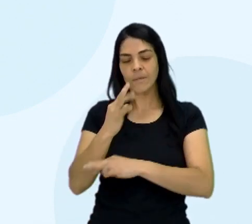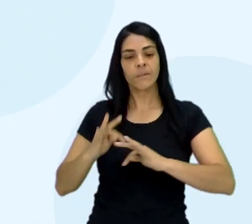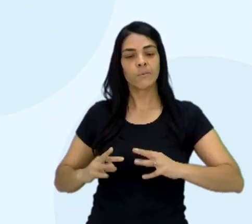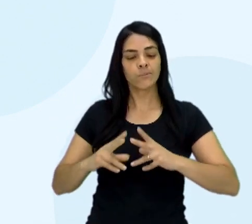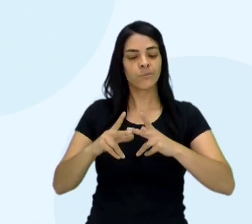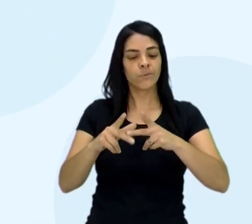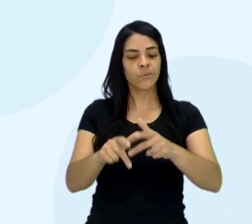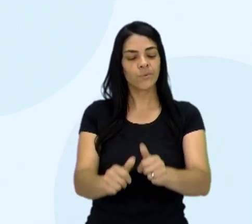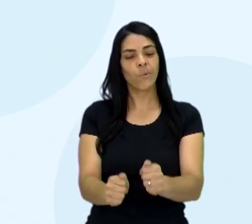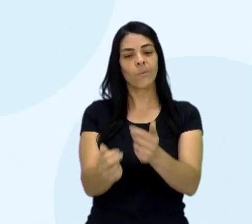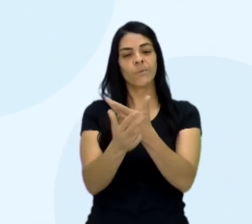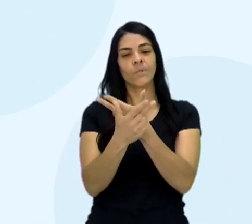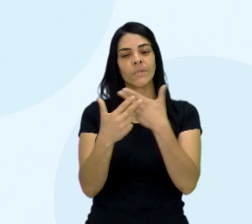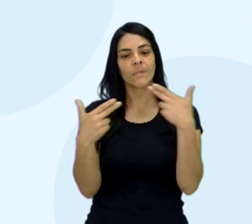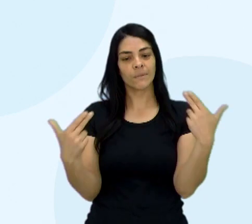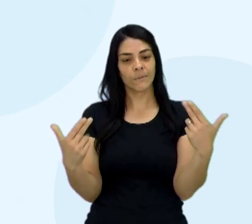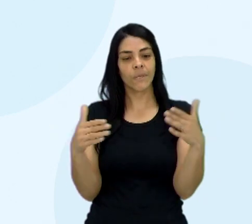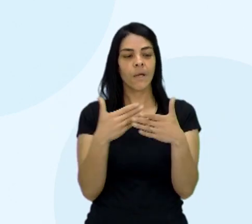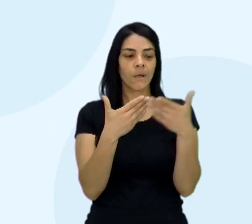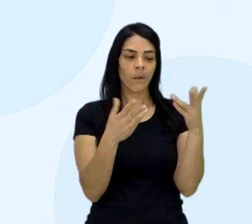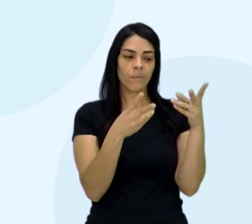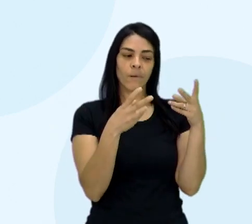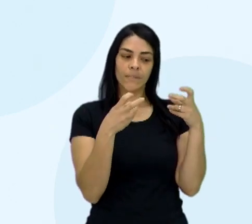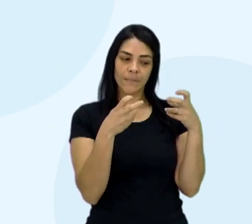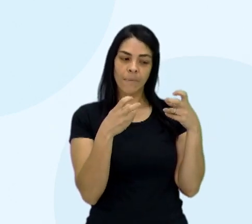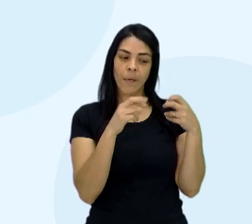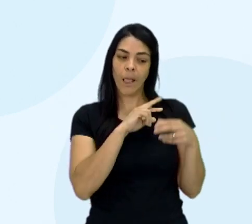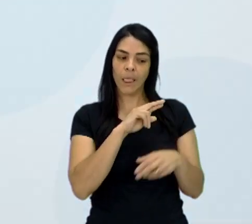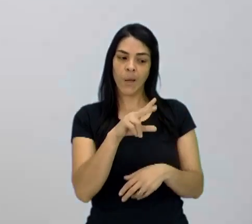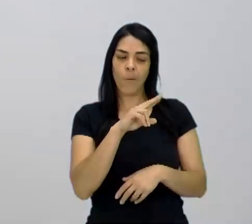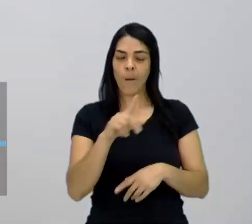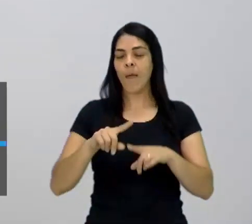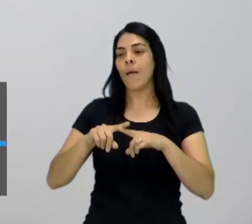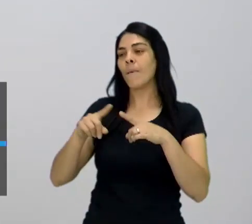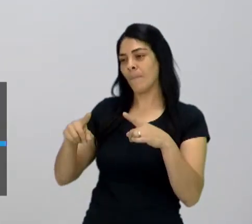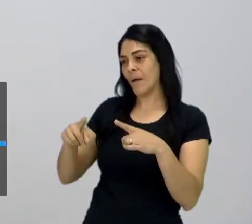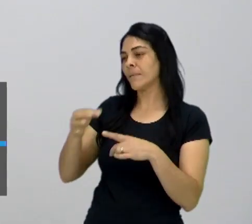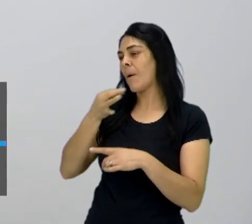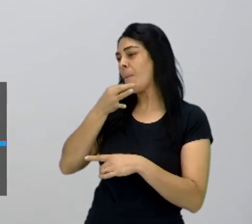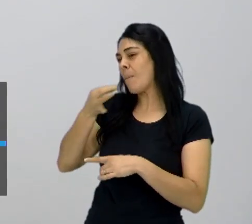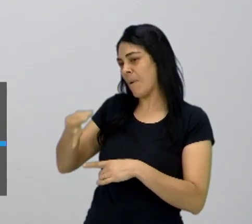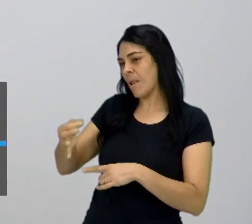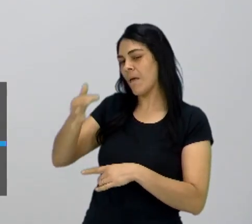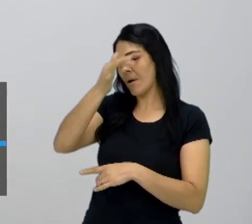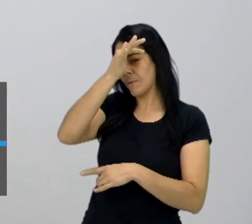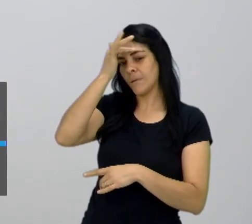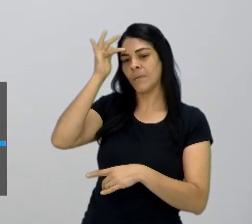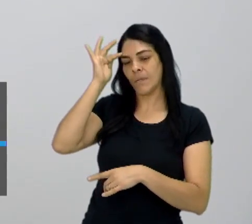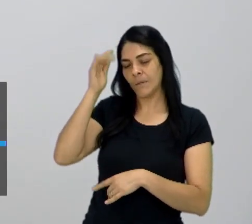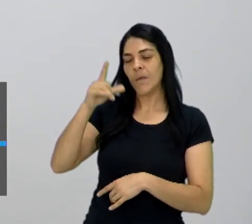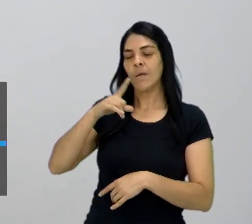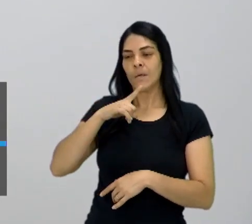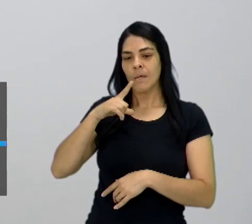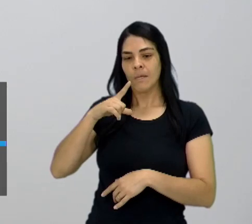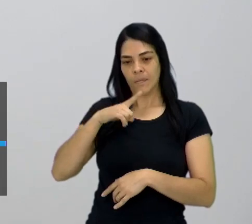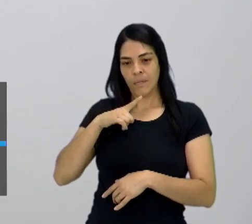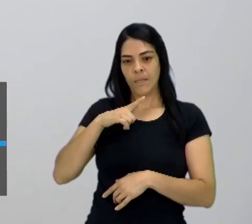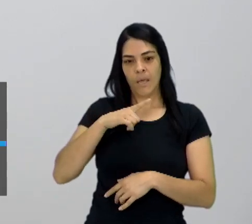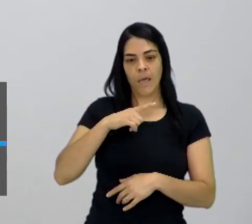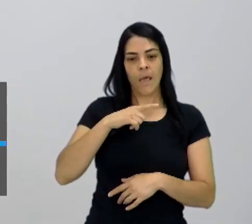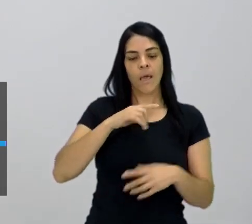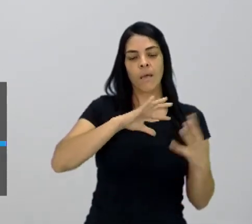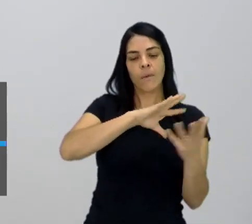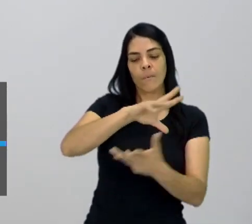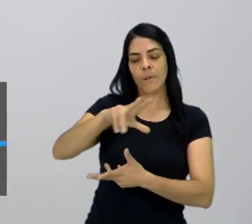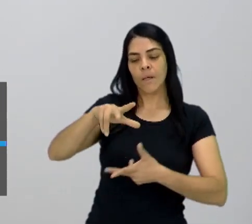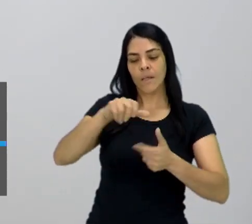coisas, né? A gente já viu que não é bem assim. Mas ele achava, né? Inclusive tem aí alguns planetas, alguns lugares que não tem a água, né?